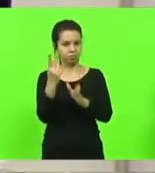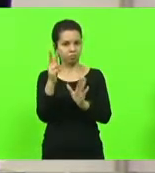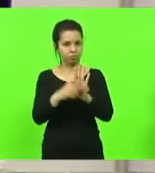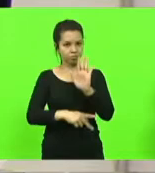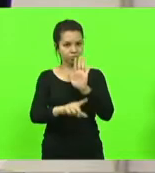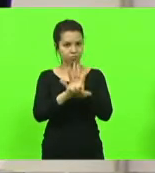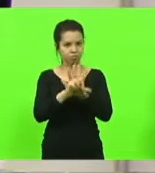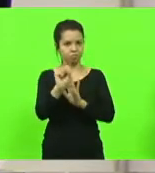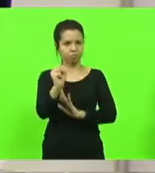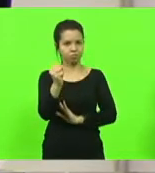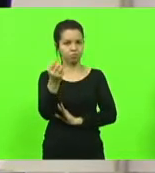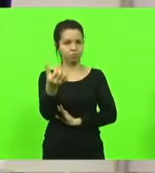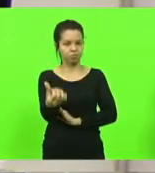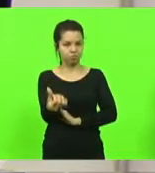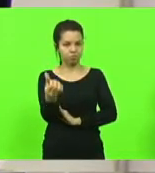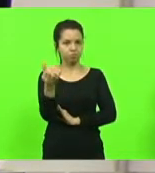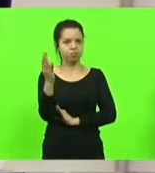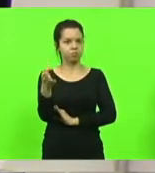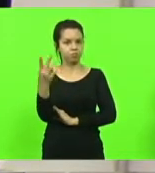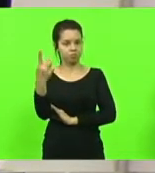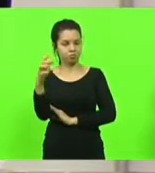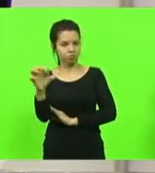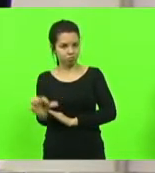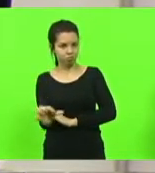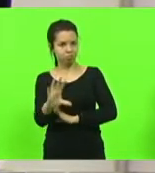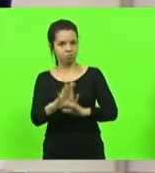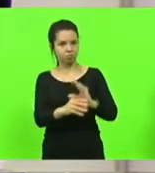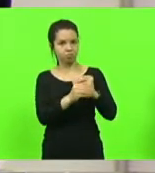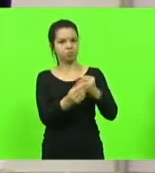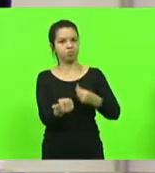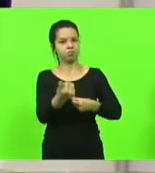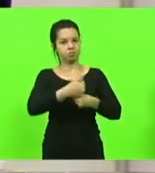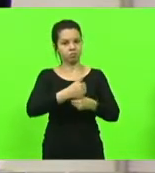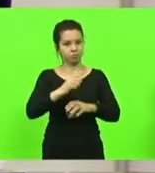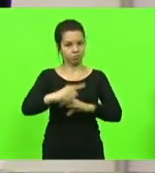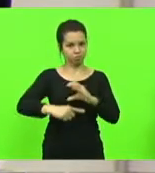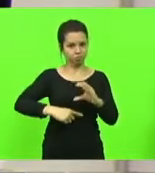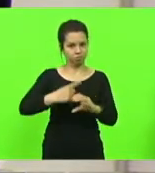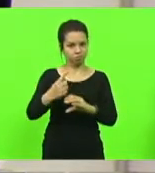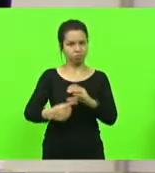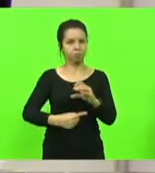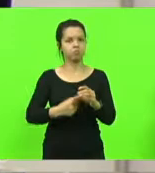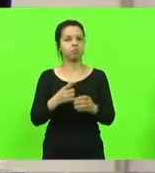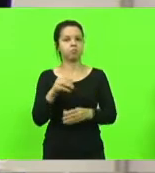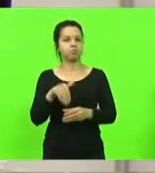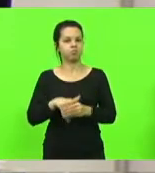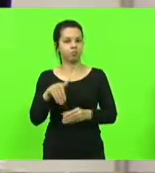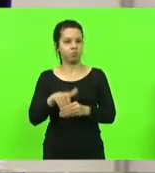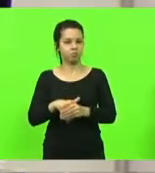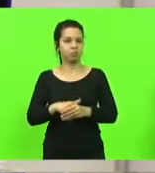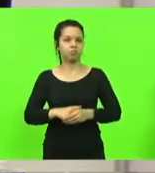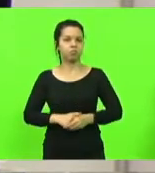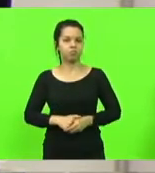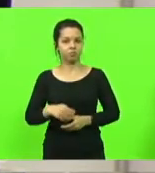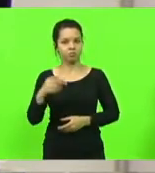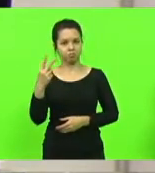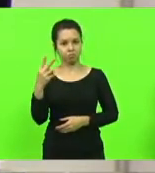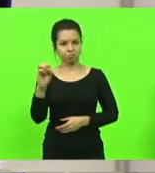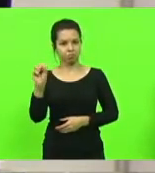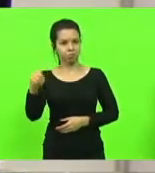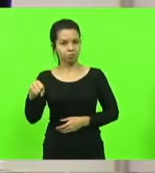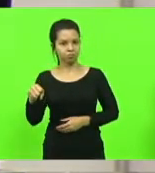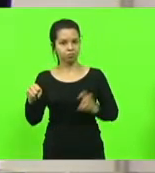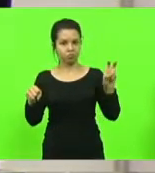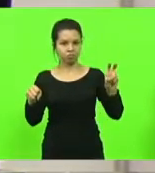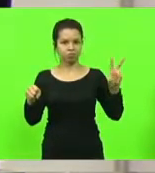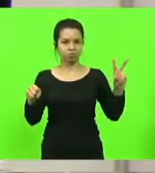lei 86/2019, com emenda substitutiva global, obtendo a seguinte votação: 20 votos sim, 5